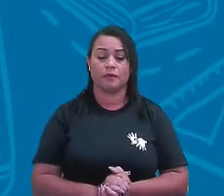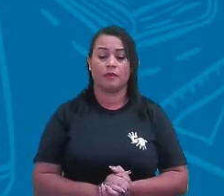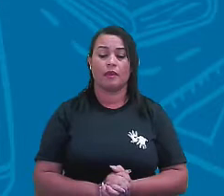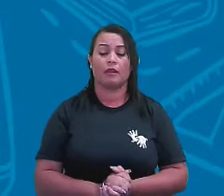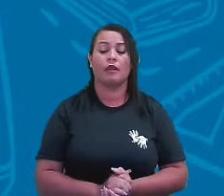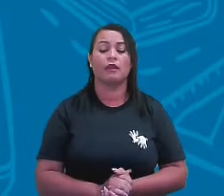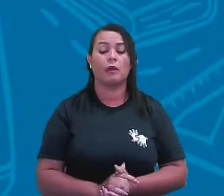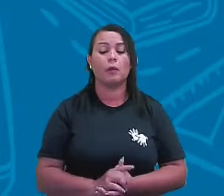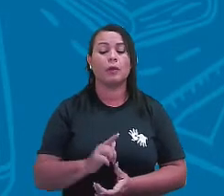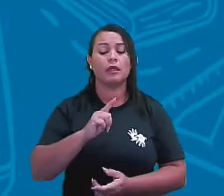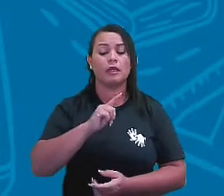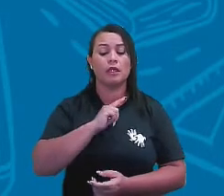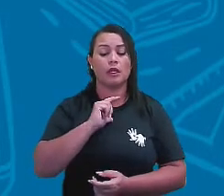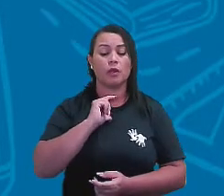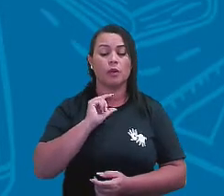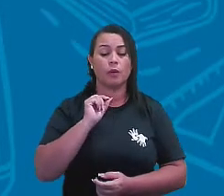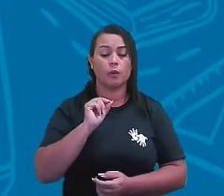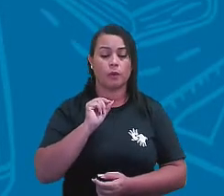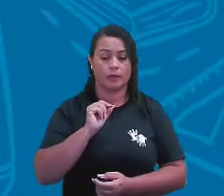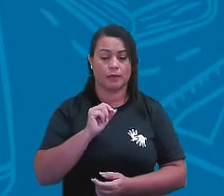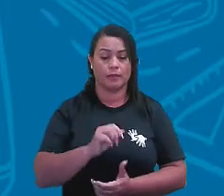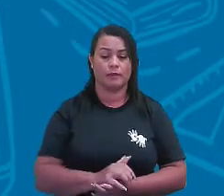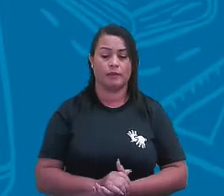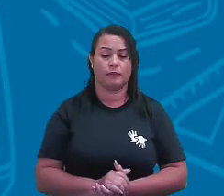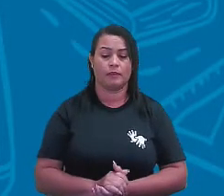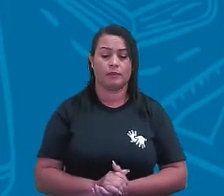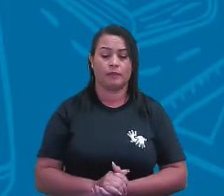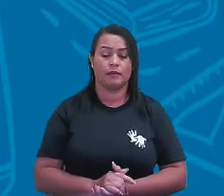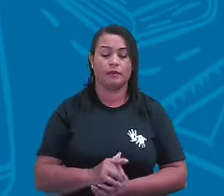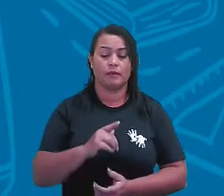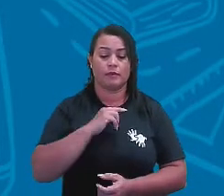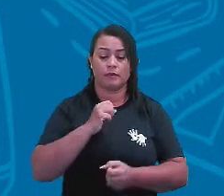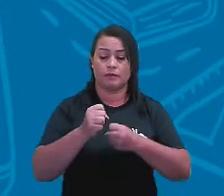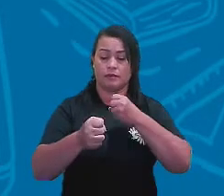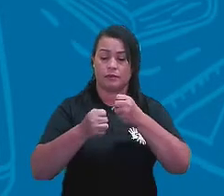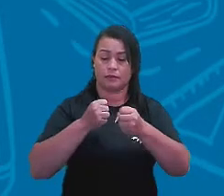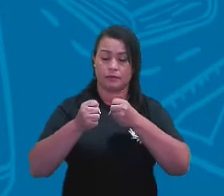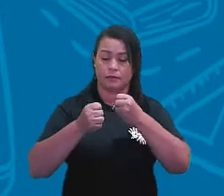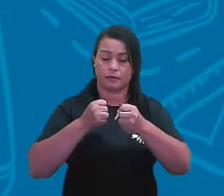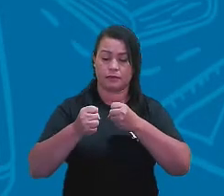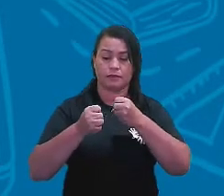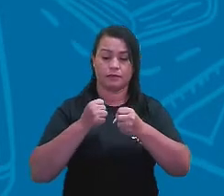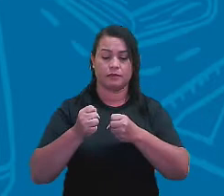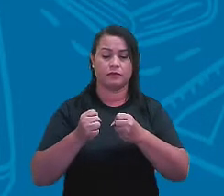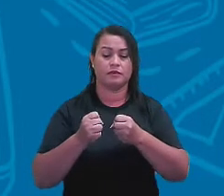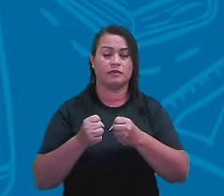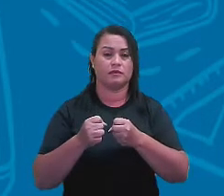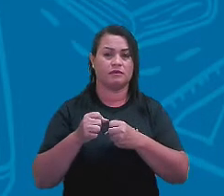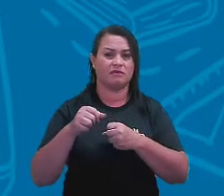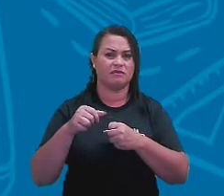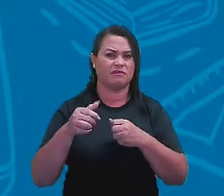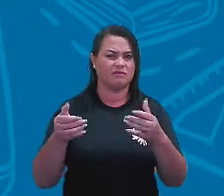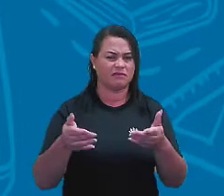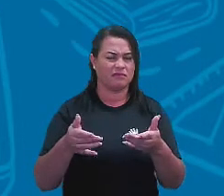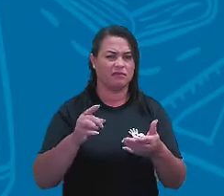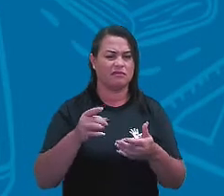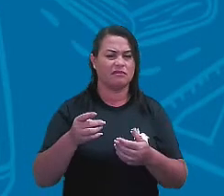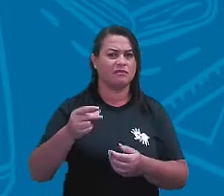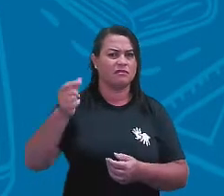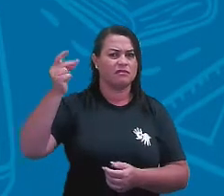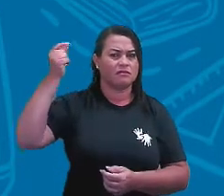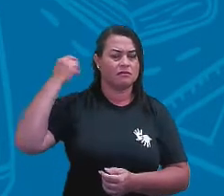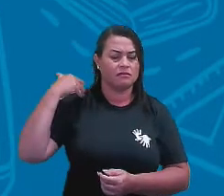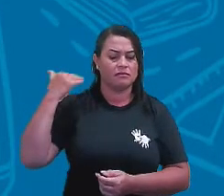dele, eu trouxe aqui uma reportagem que não é de agora, tá? É de um